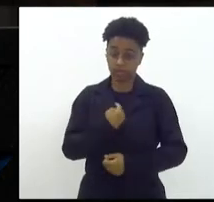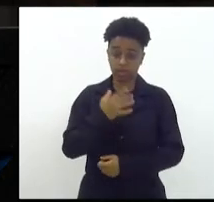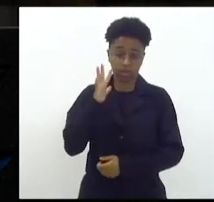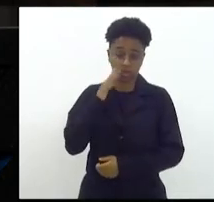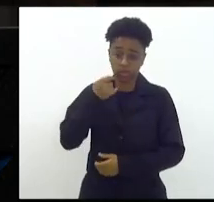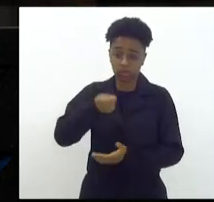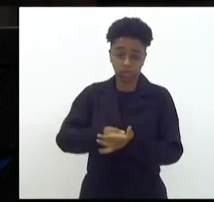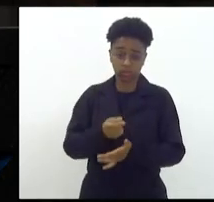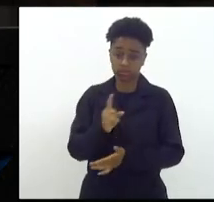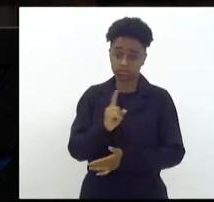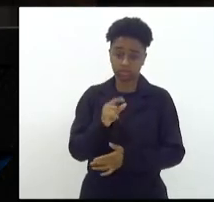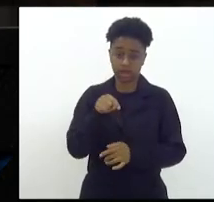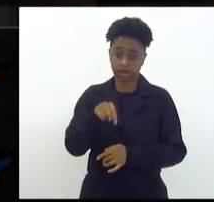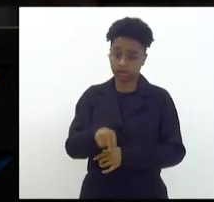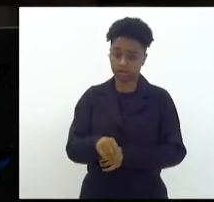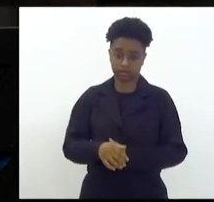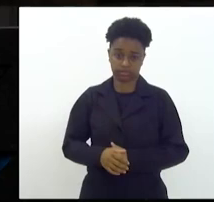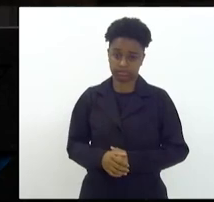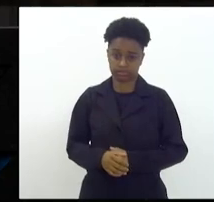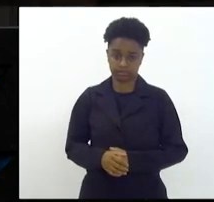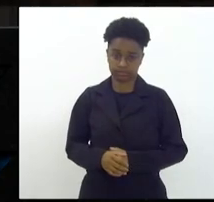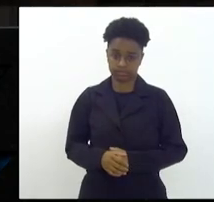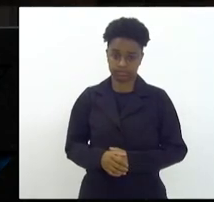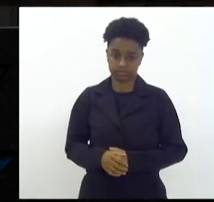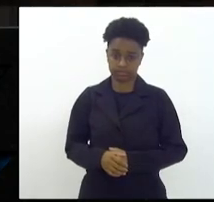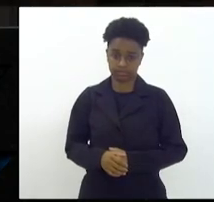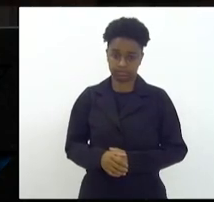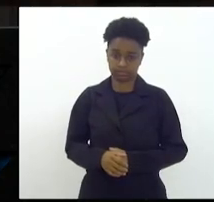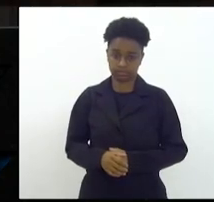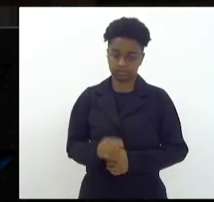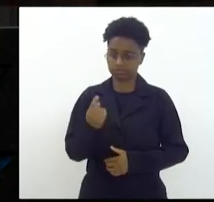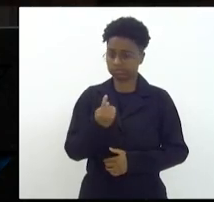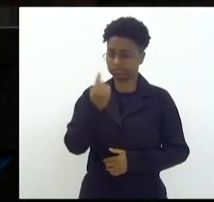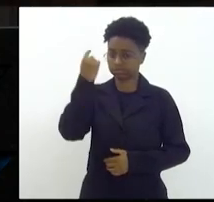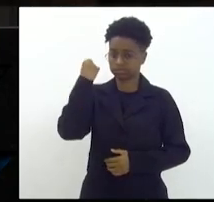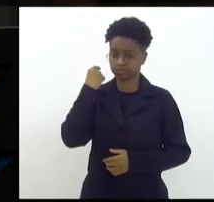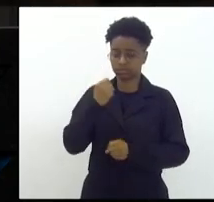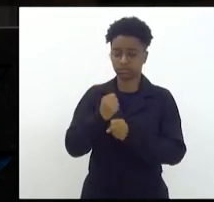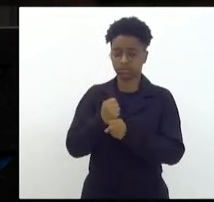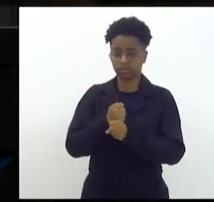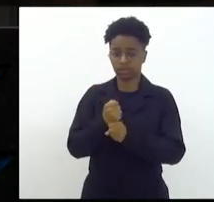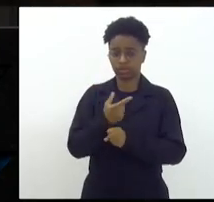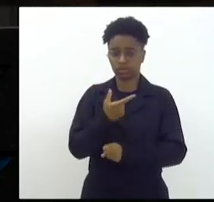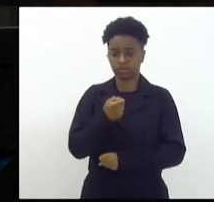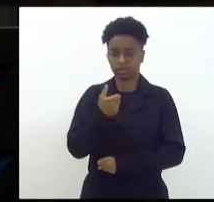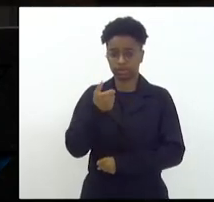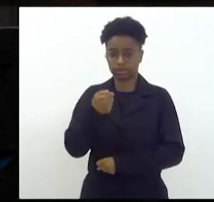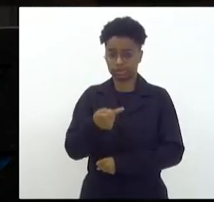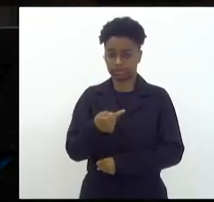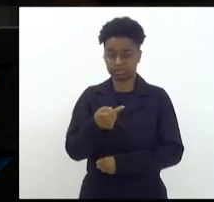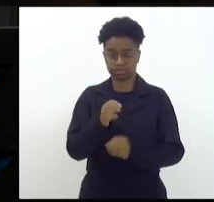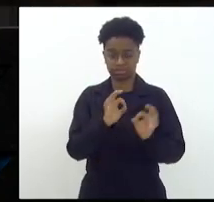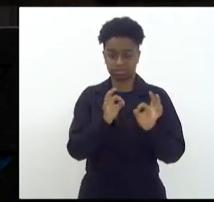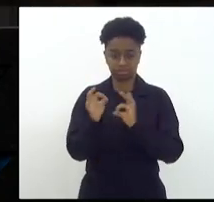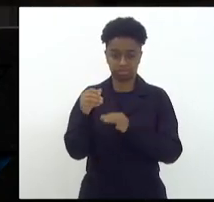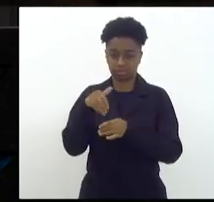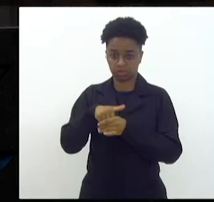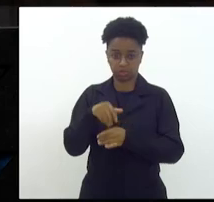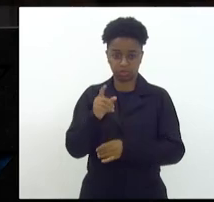Parlamento lá no ano de 17 ninguém votou